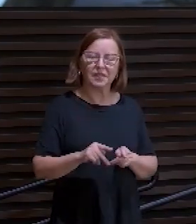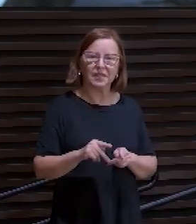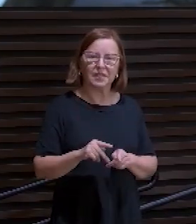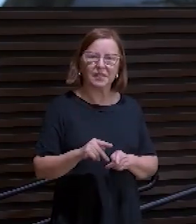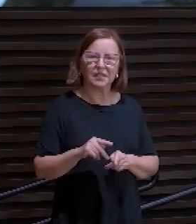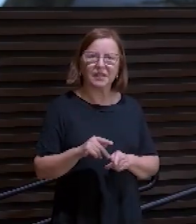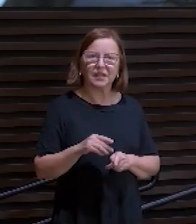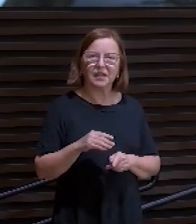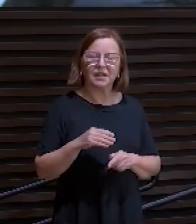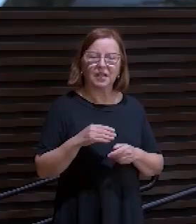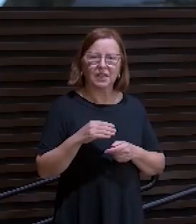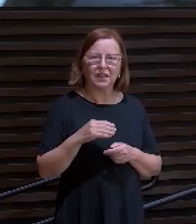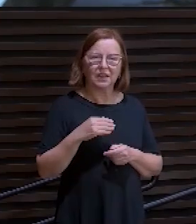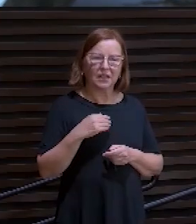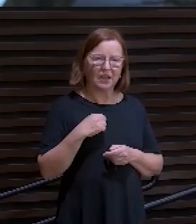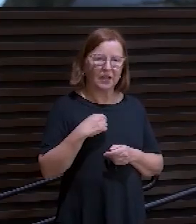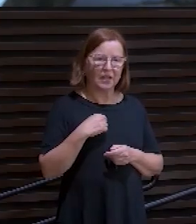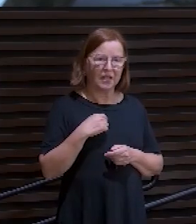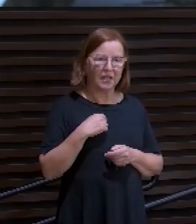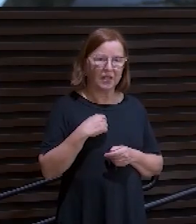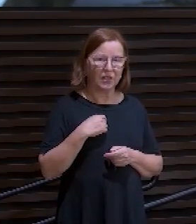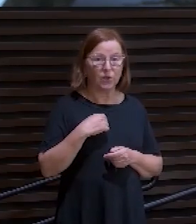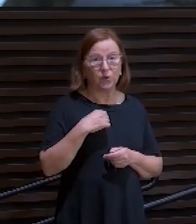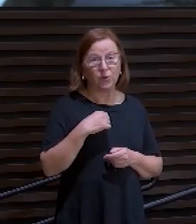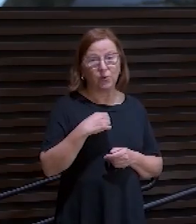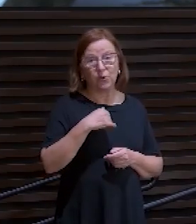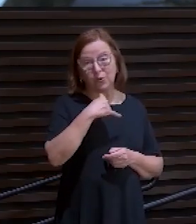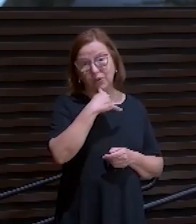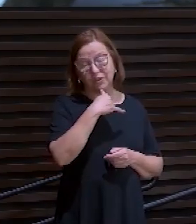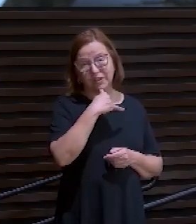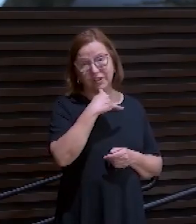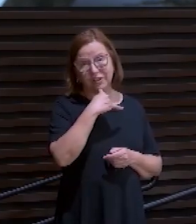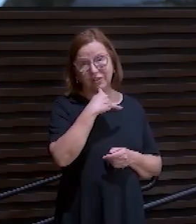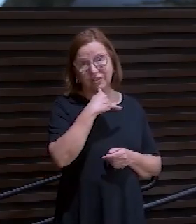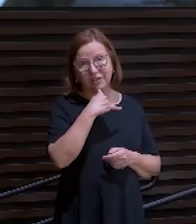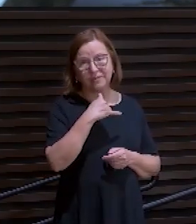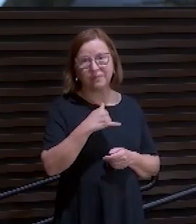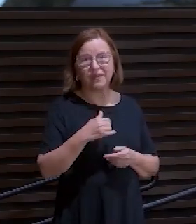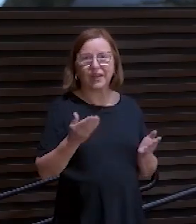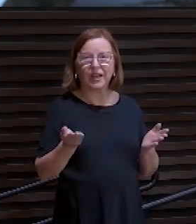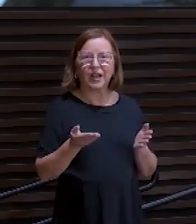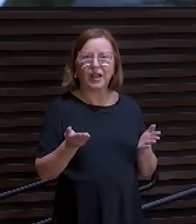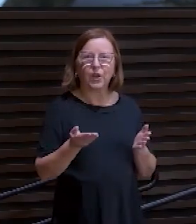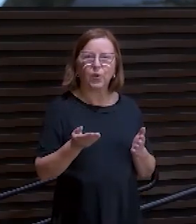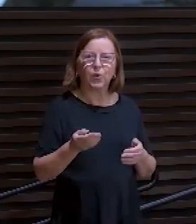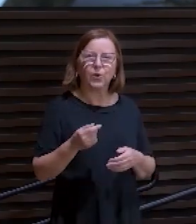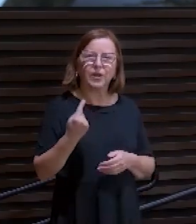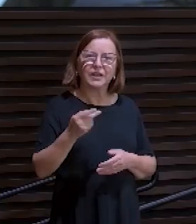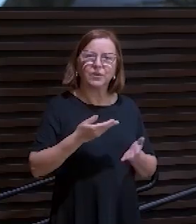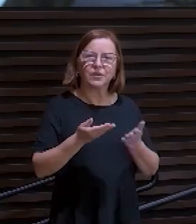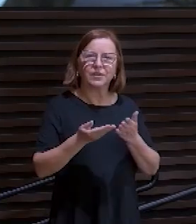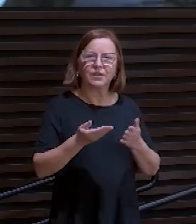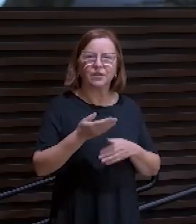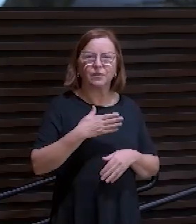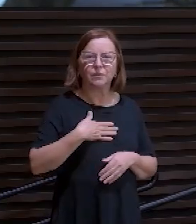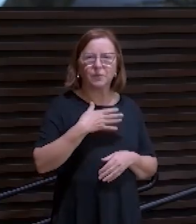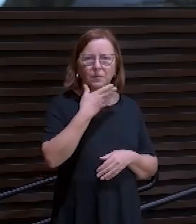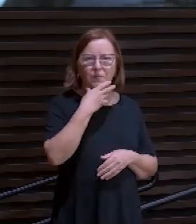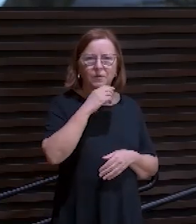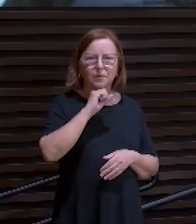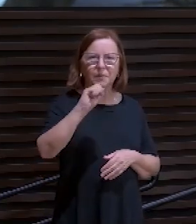descer as minhas cães com pesar à sepultura. Agora, pois, indo eu a teu servo, meu pai, e não indo o moço